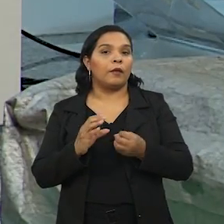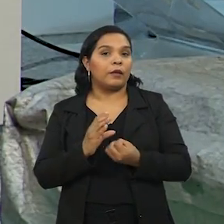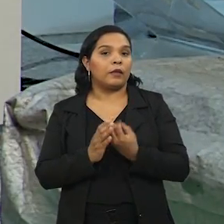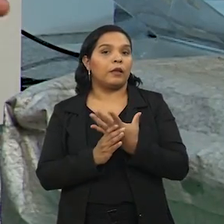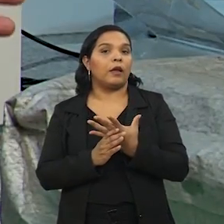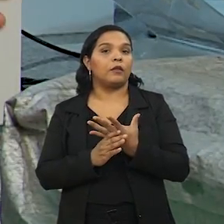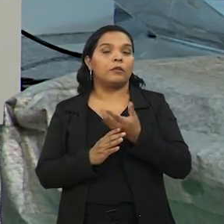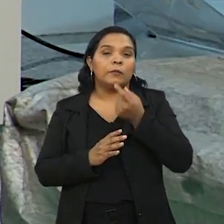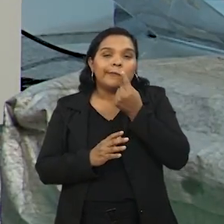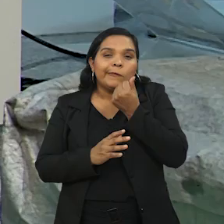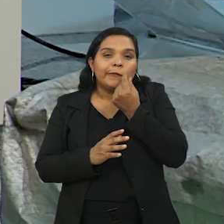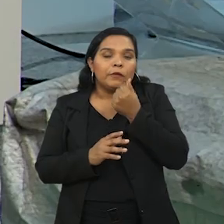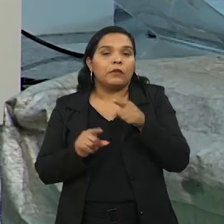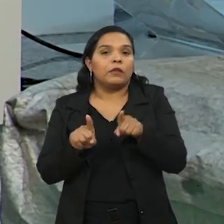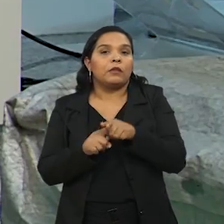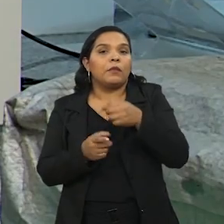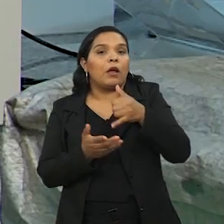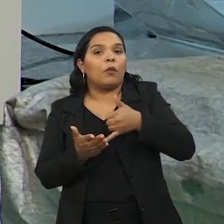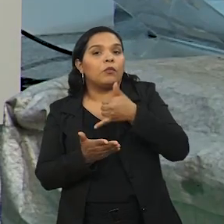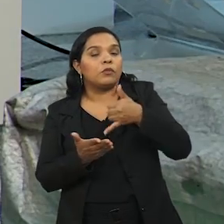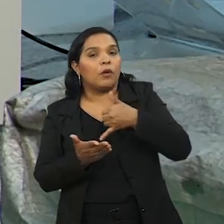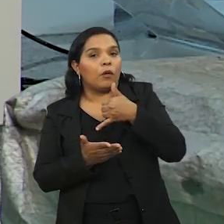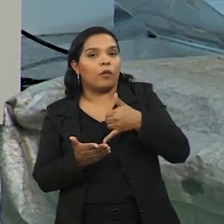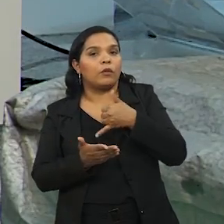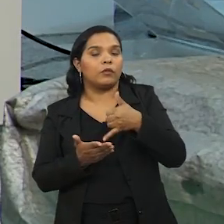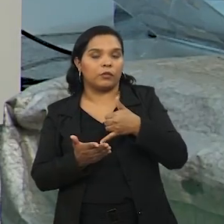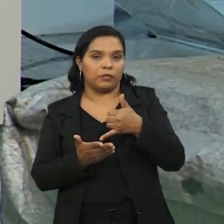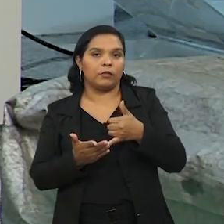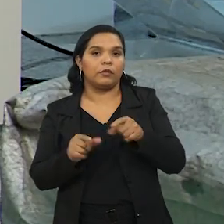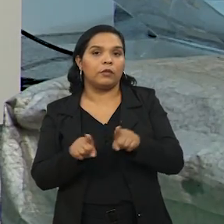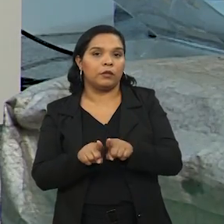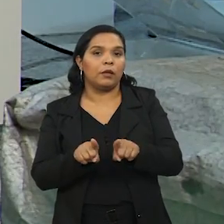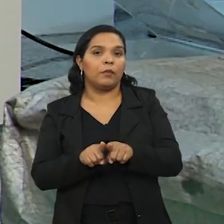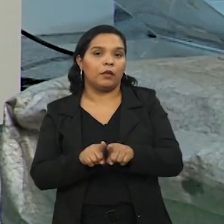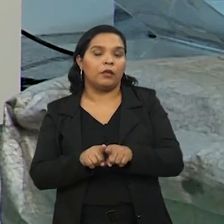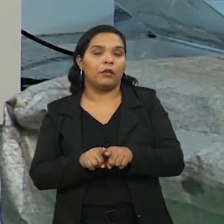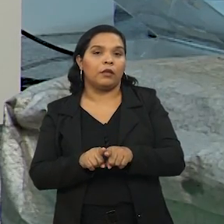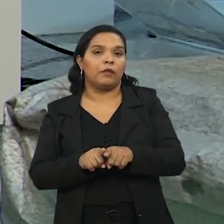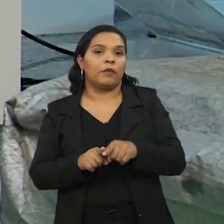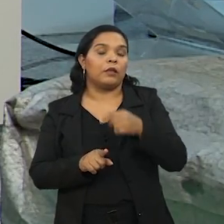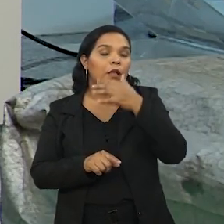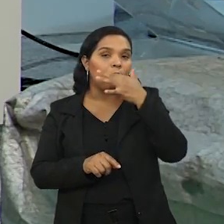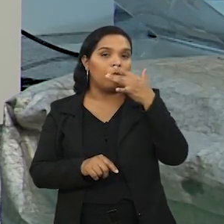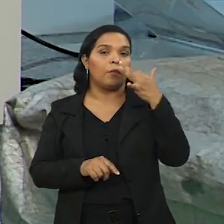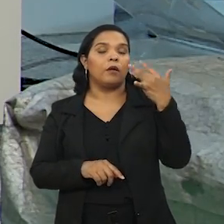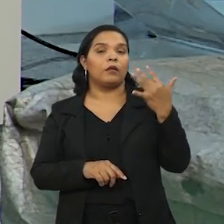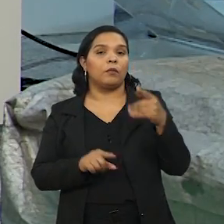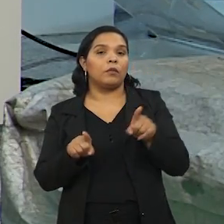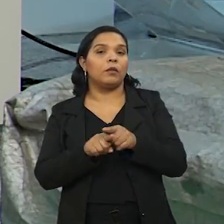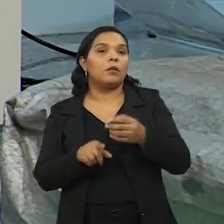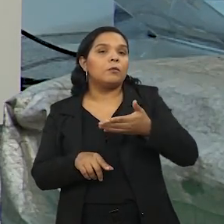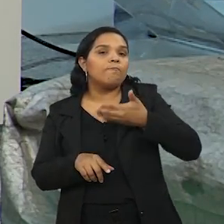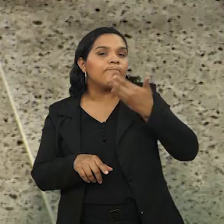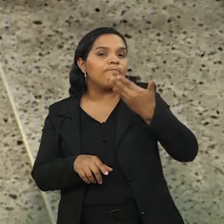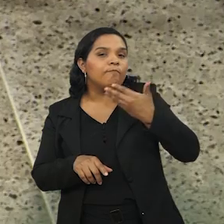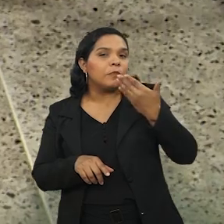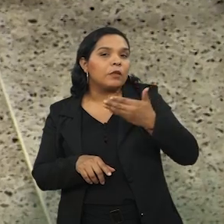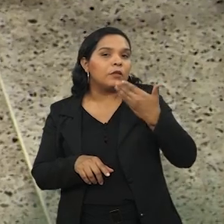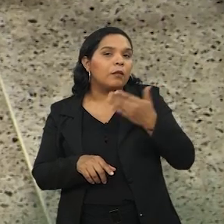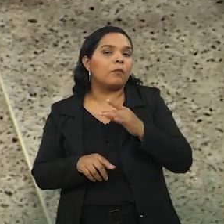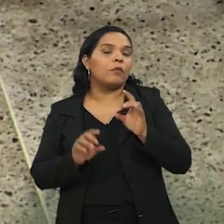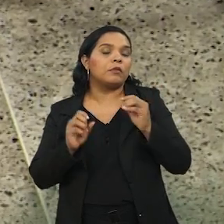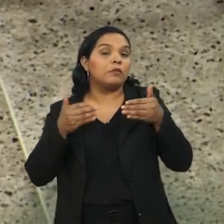substâncias que geram amargor, como de alguns óleos essenciais, né, que vão conferir à cerveja ali um aroma e um sabor